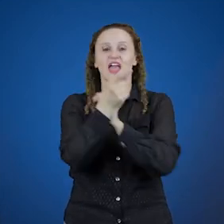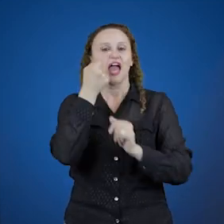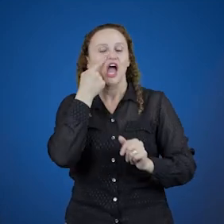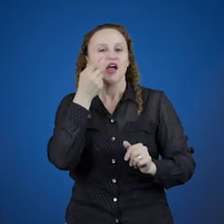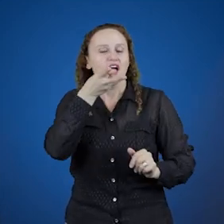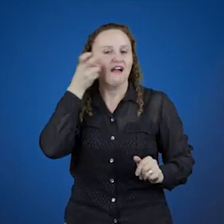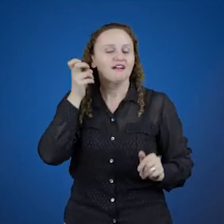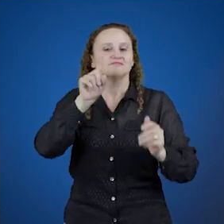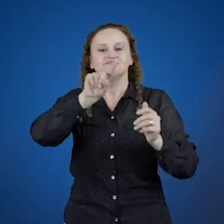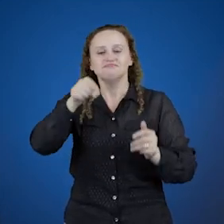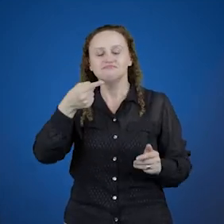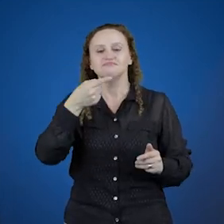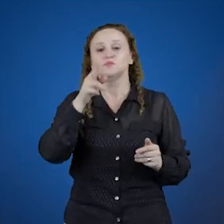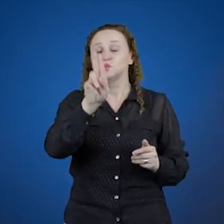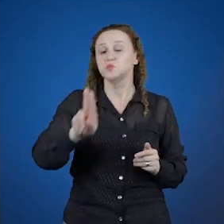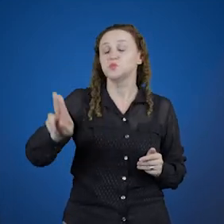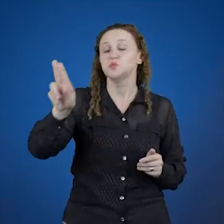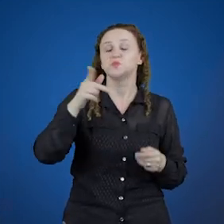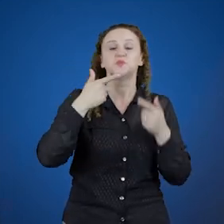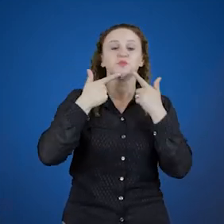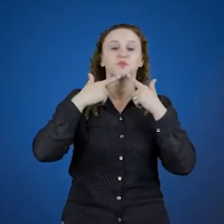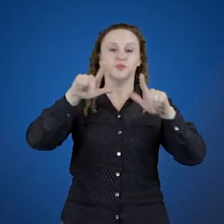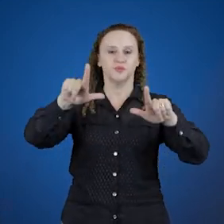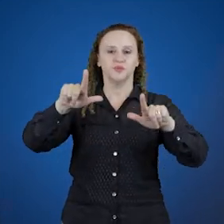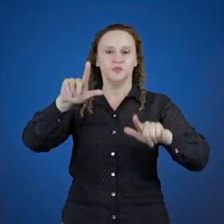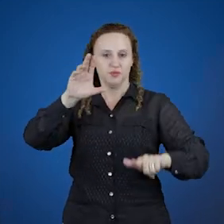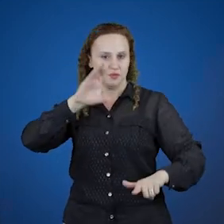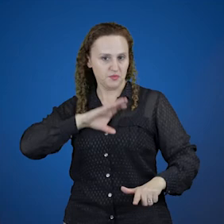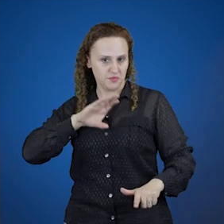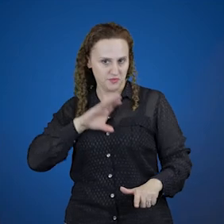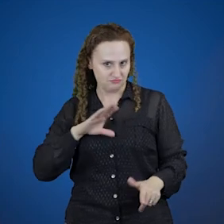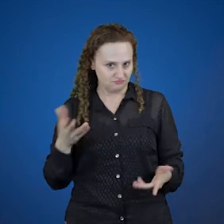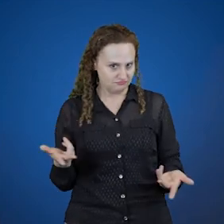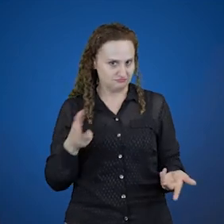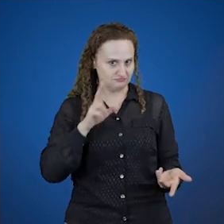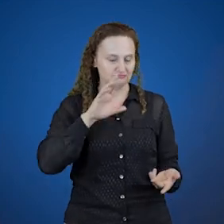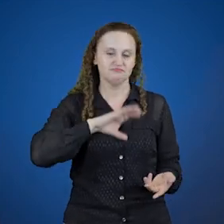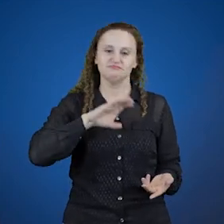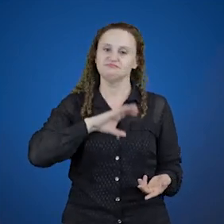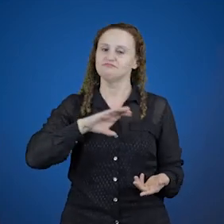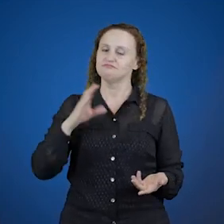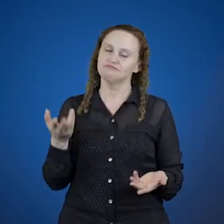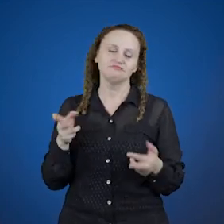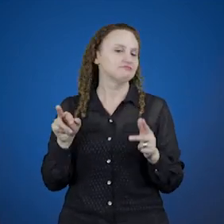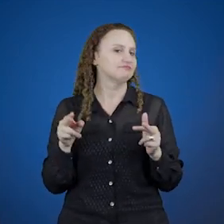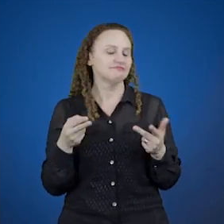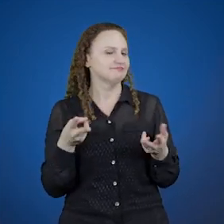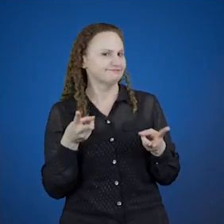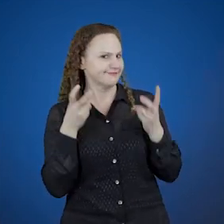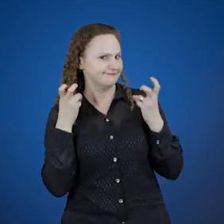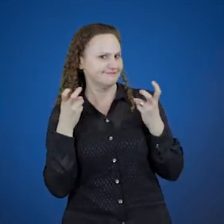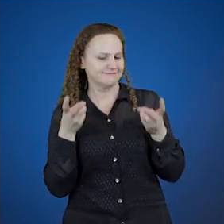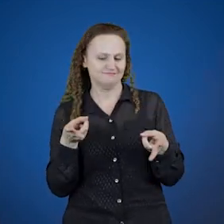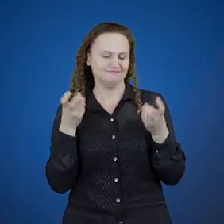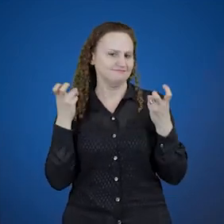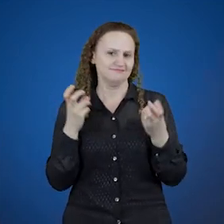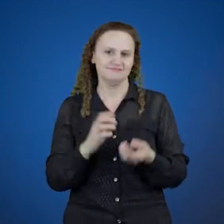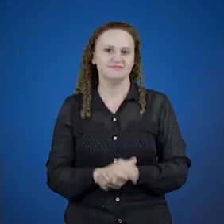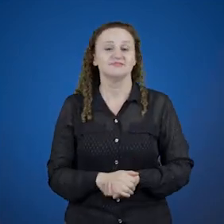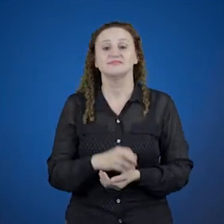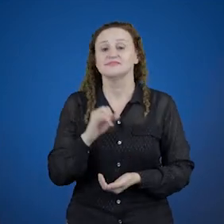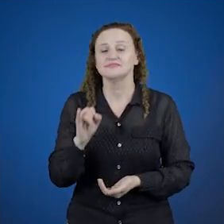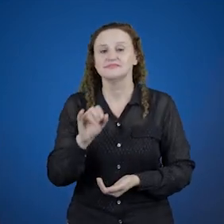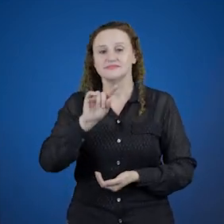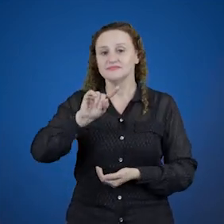pontuação a, aí tanto se usa na língua portuguesa quanto no latim igual então é fácil